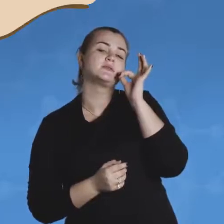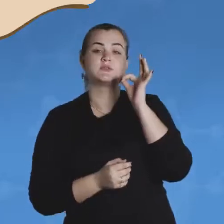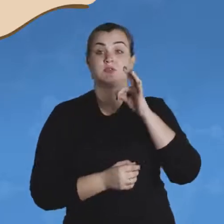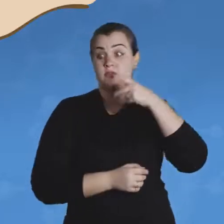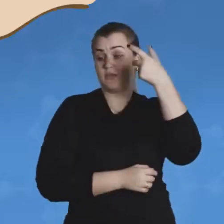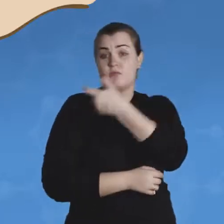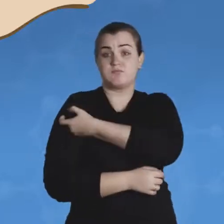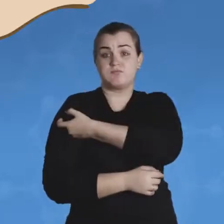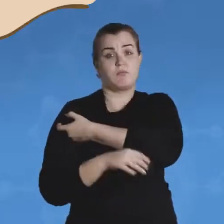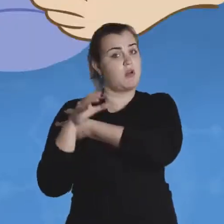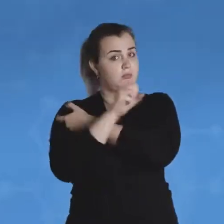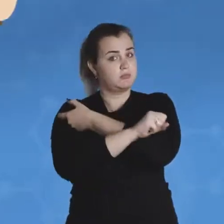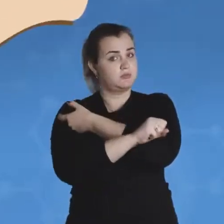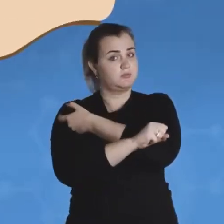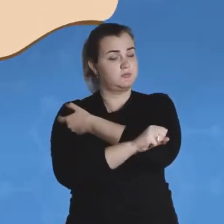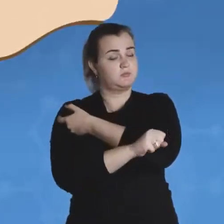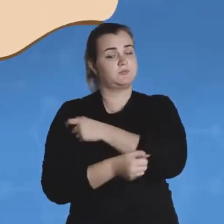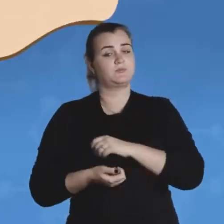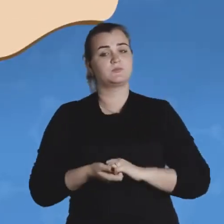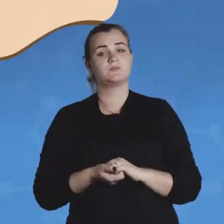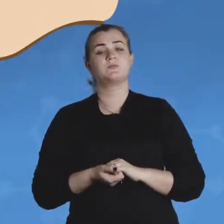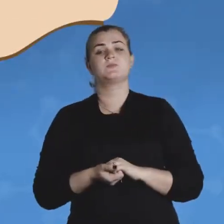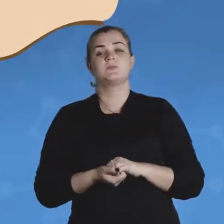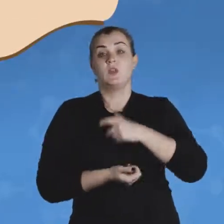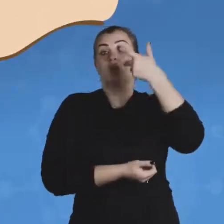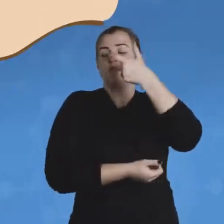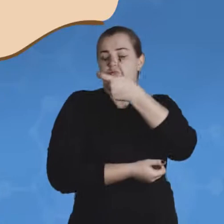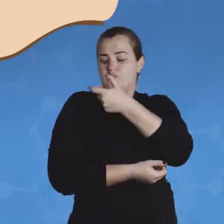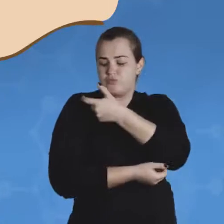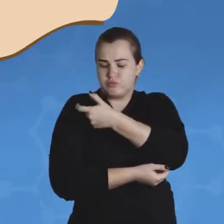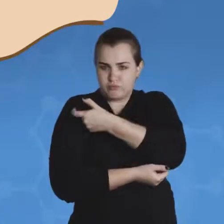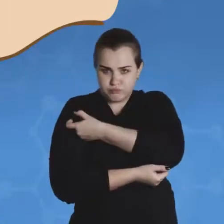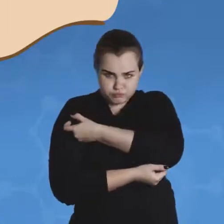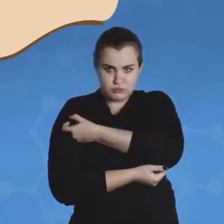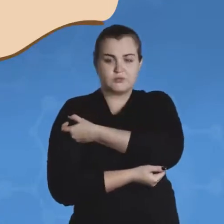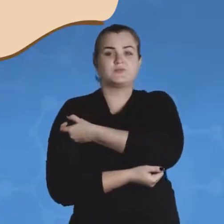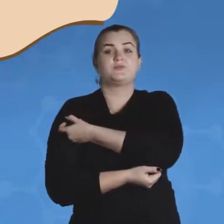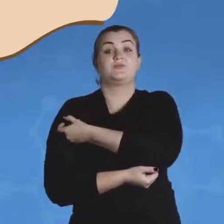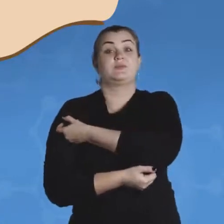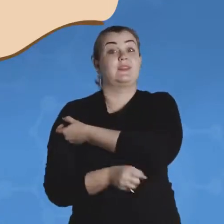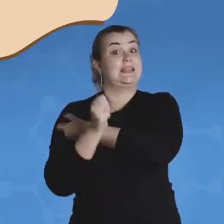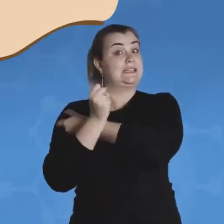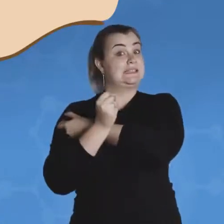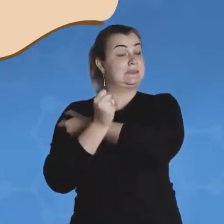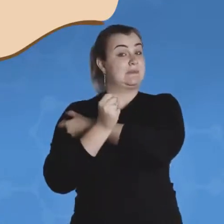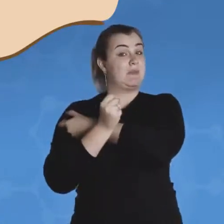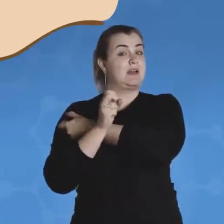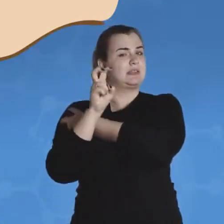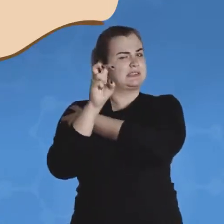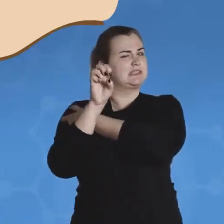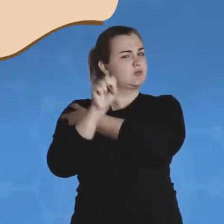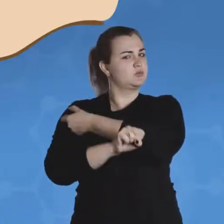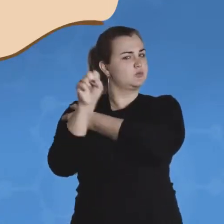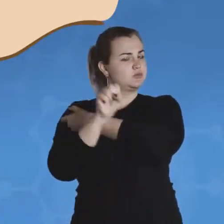rápido, firme e leve. Injete toda a dose de insulina e mantenha o êmbolo pressionado por